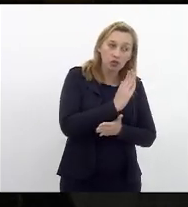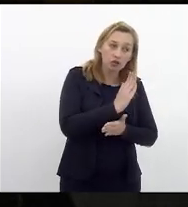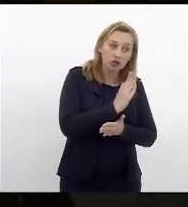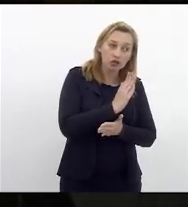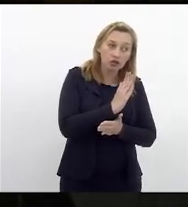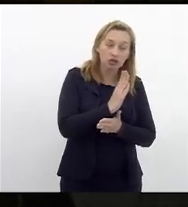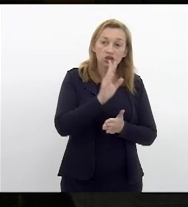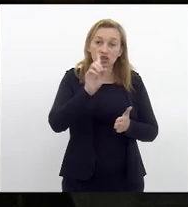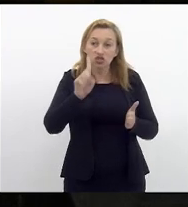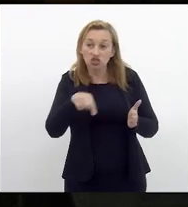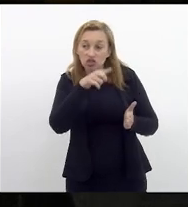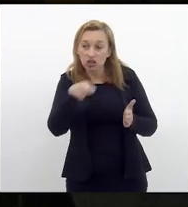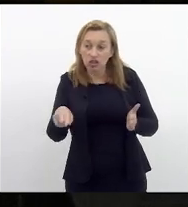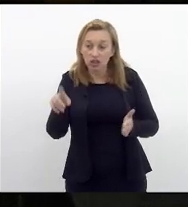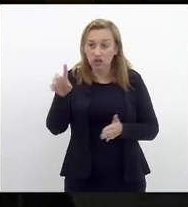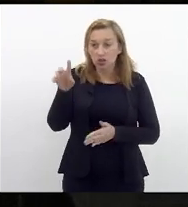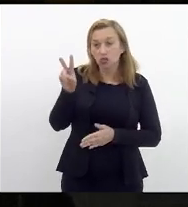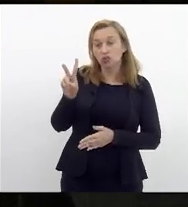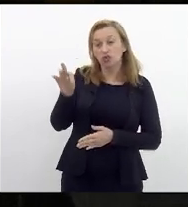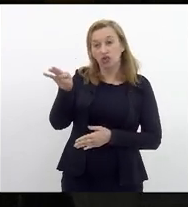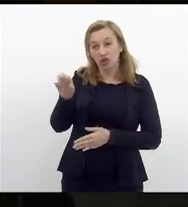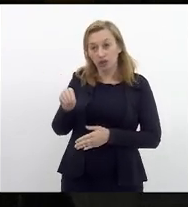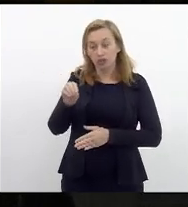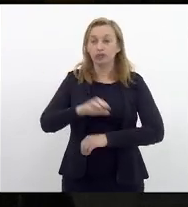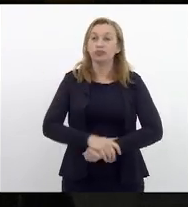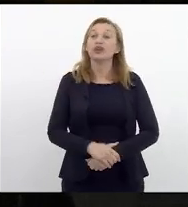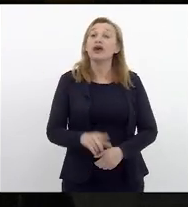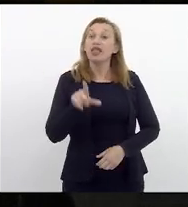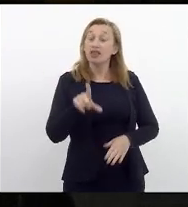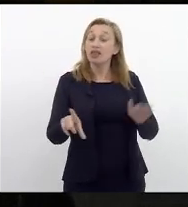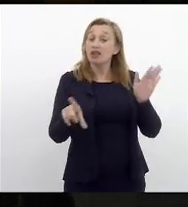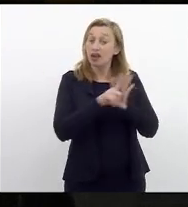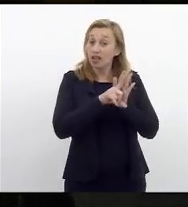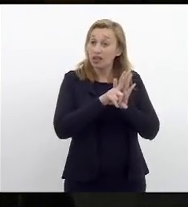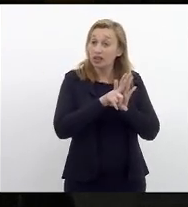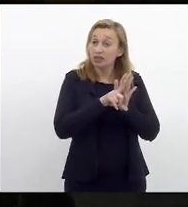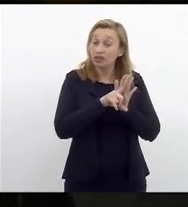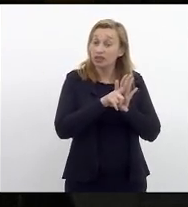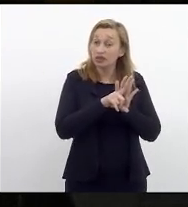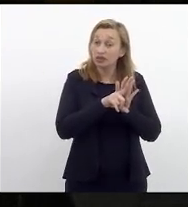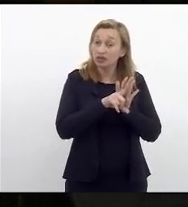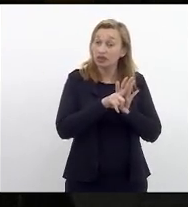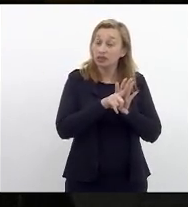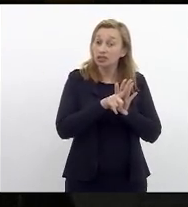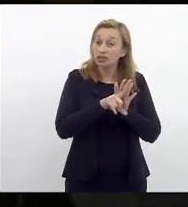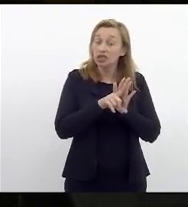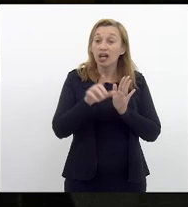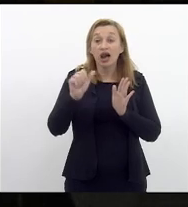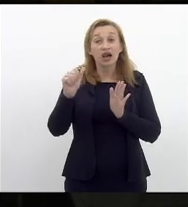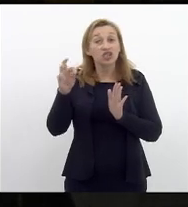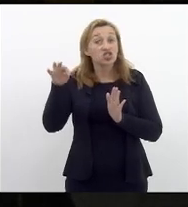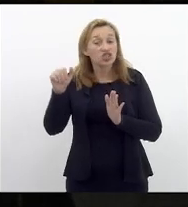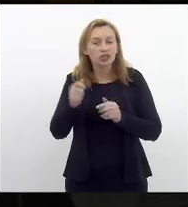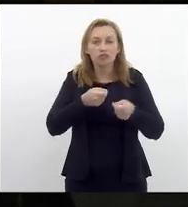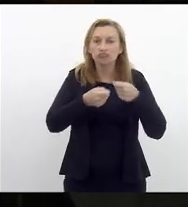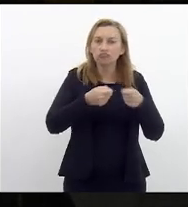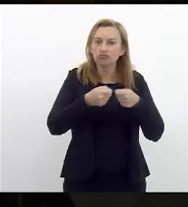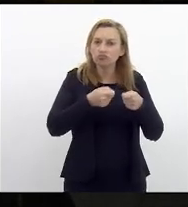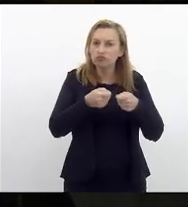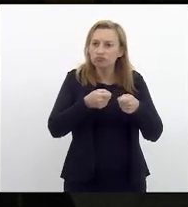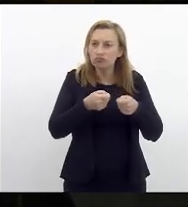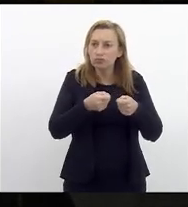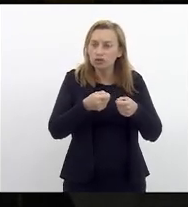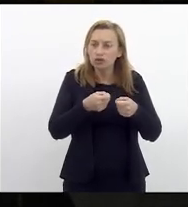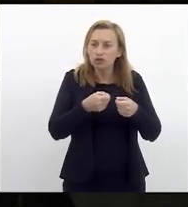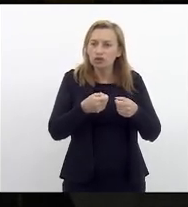na derrubada do veto. E essa lei, ela dispôs sobre a agência reguladora e a